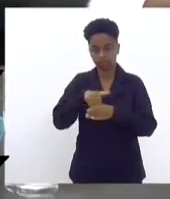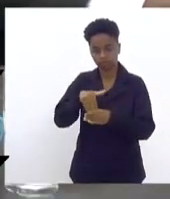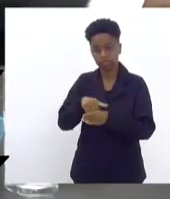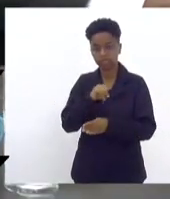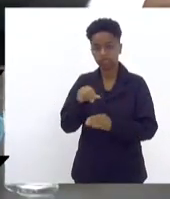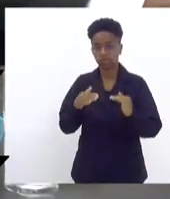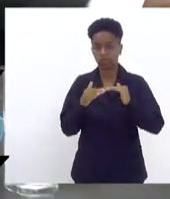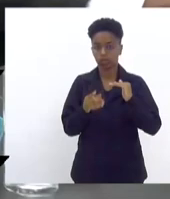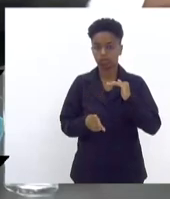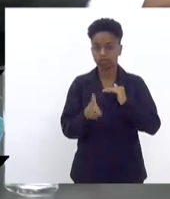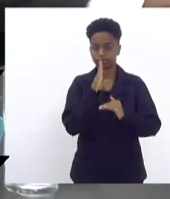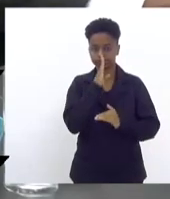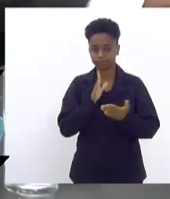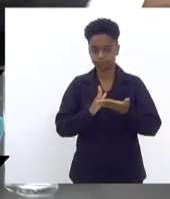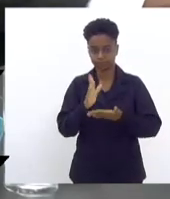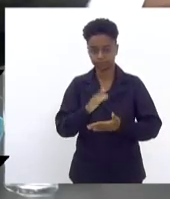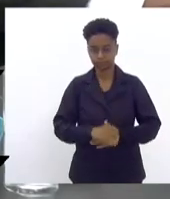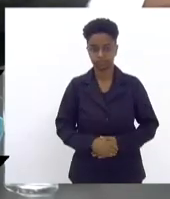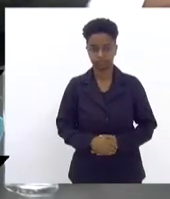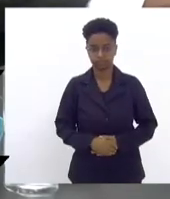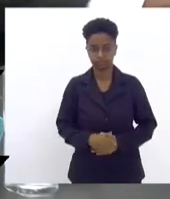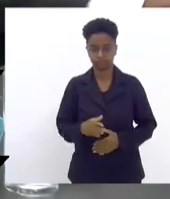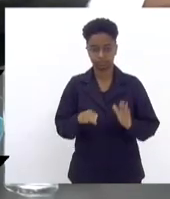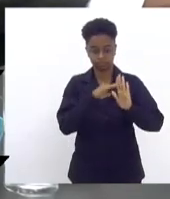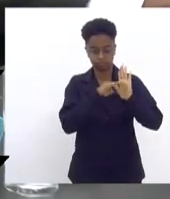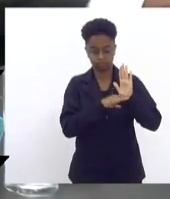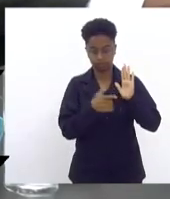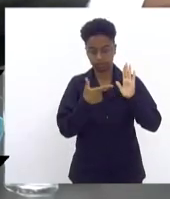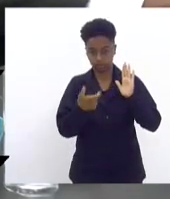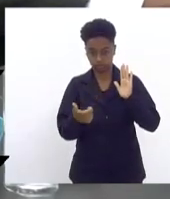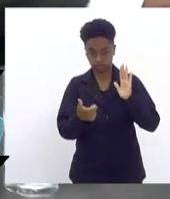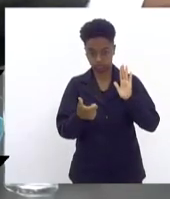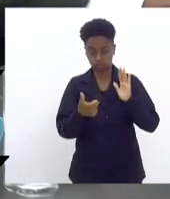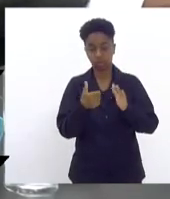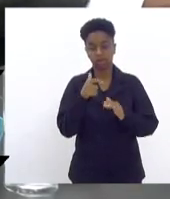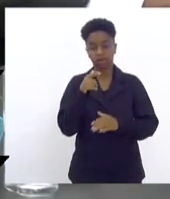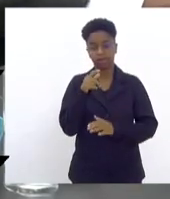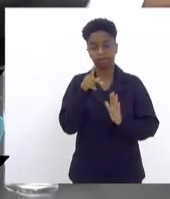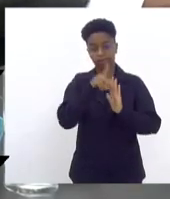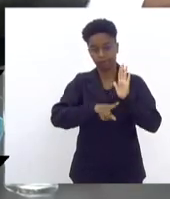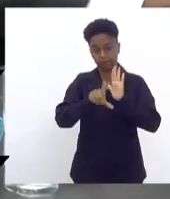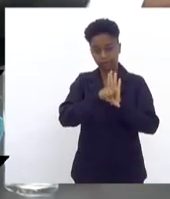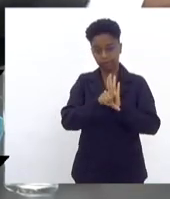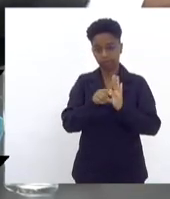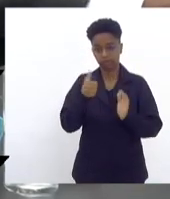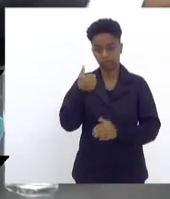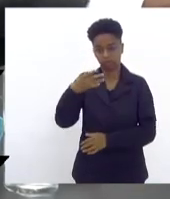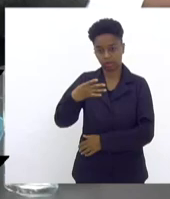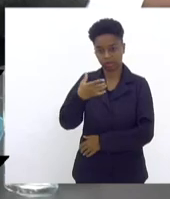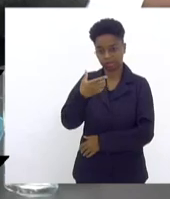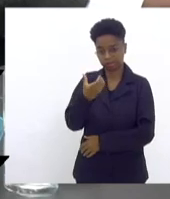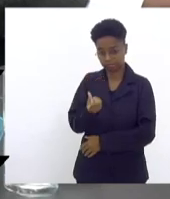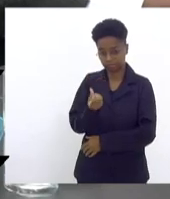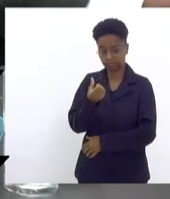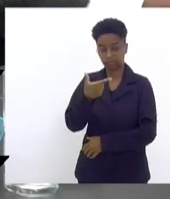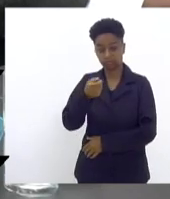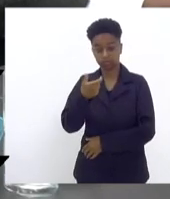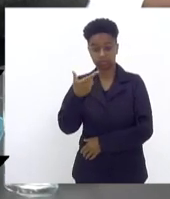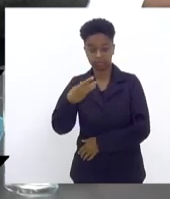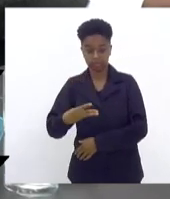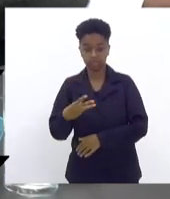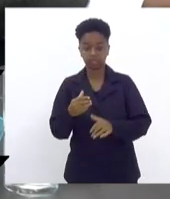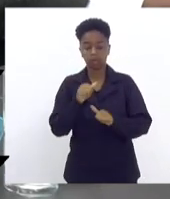votação, seja que a própria permaneça como estão, aprovado. 21 da pauta é o PL 146 de 2023, de autoria do deputado Márcio Canella, que altera a